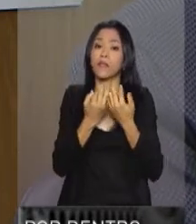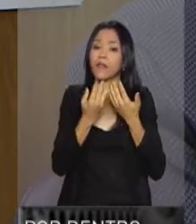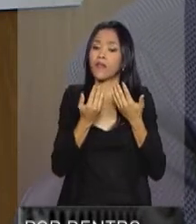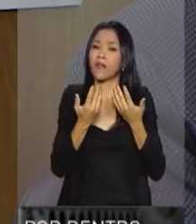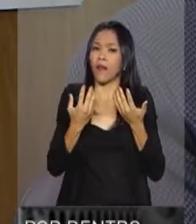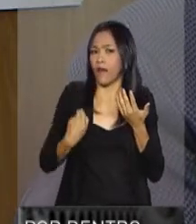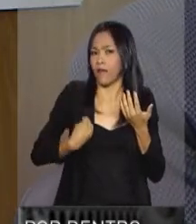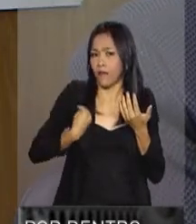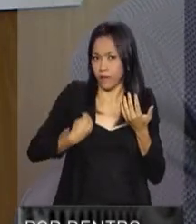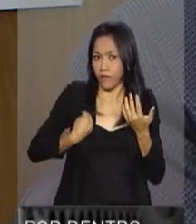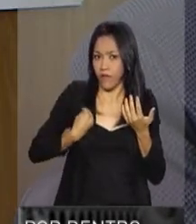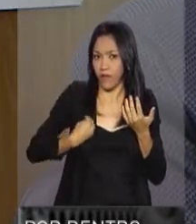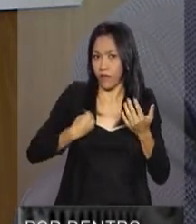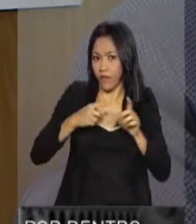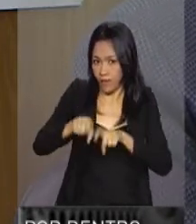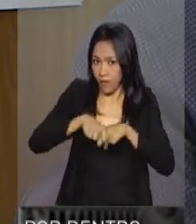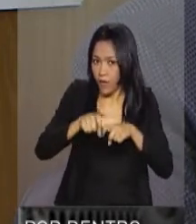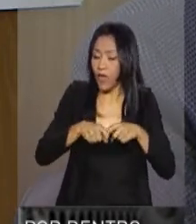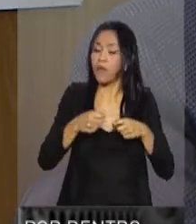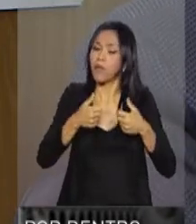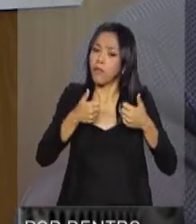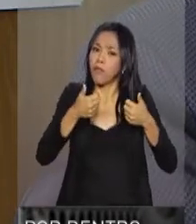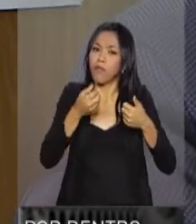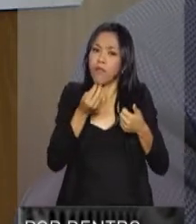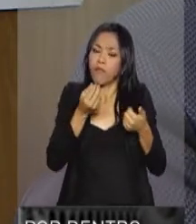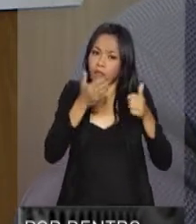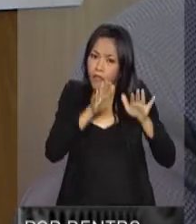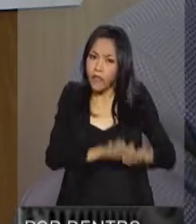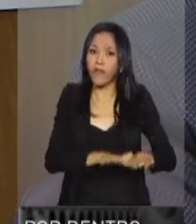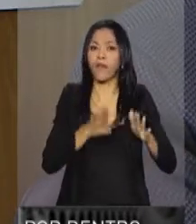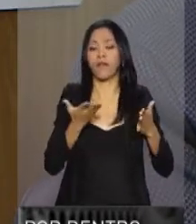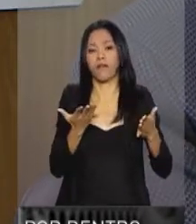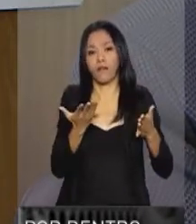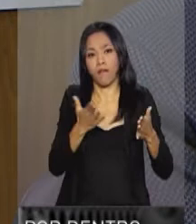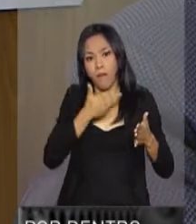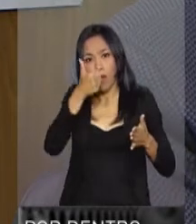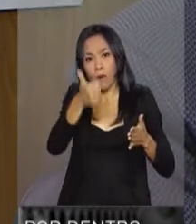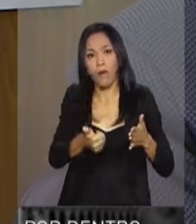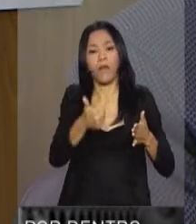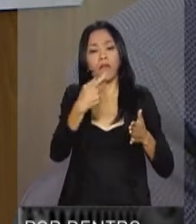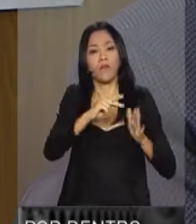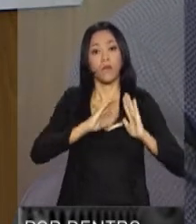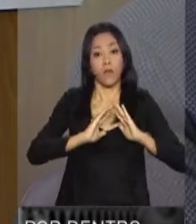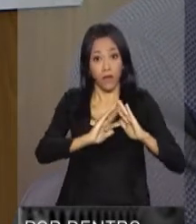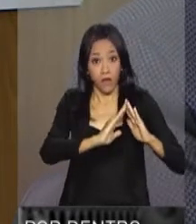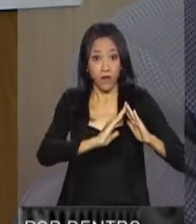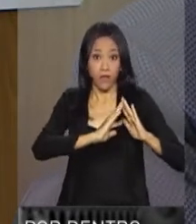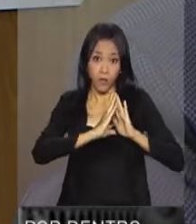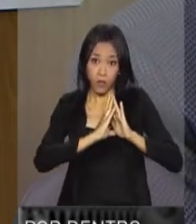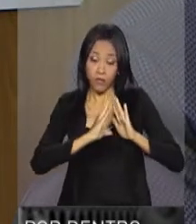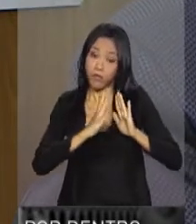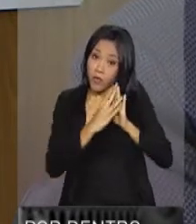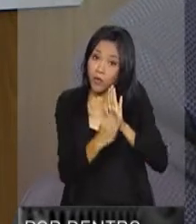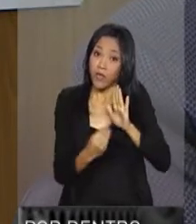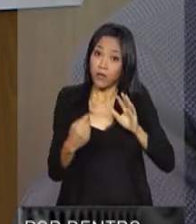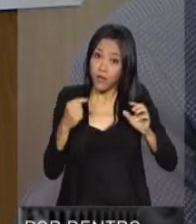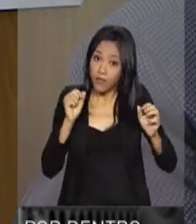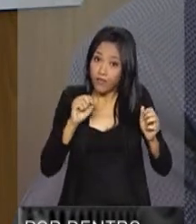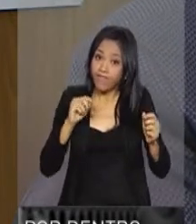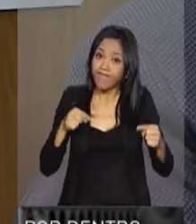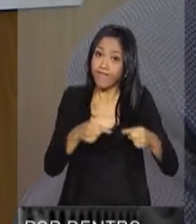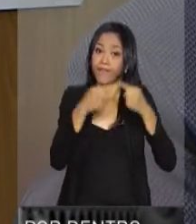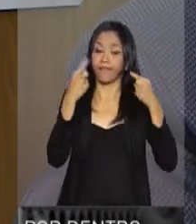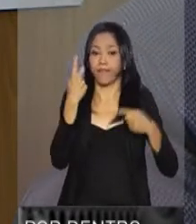de melhorarem a sua habitação de construírem as suas casas um modelo é que realmente seja bom ou seja